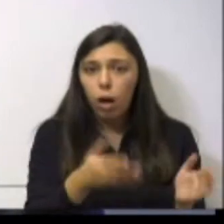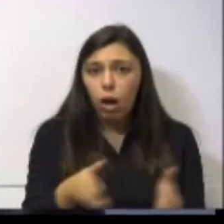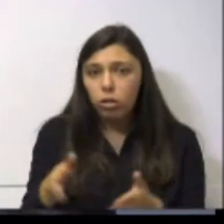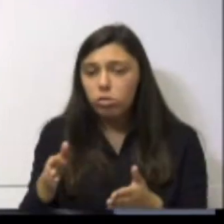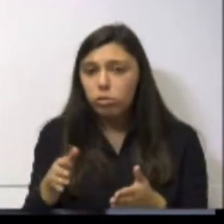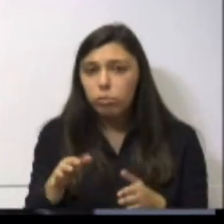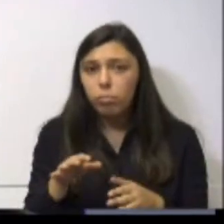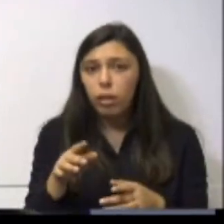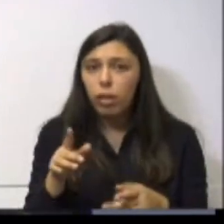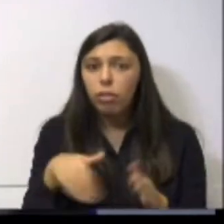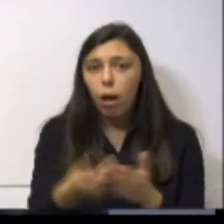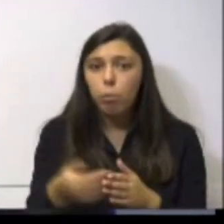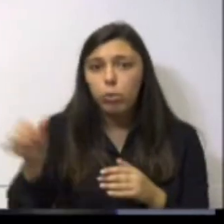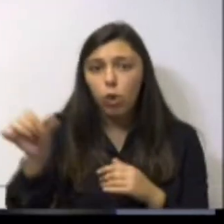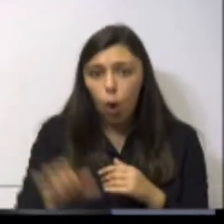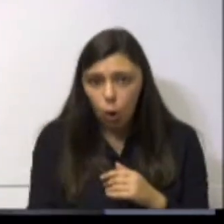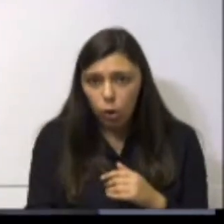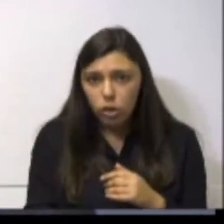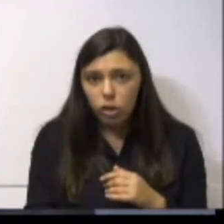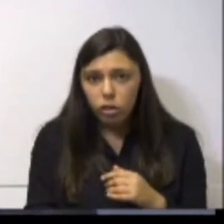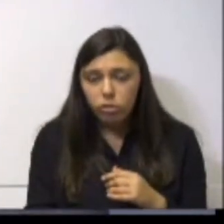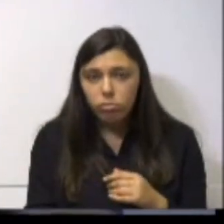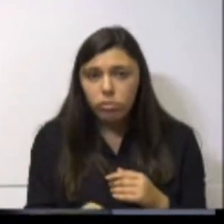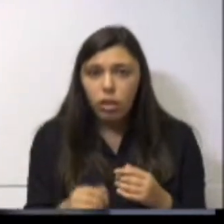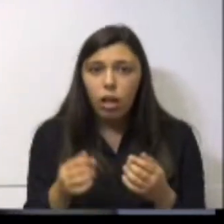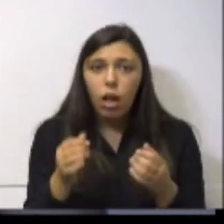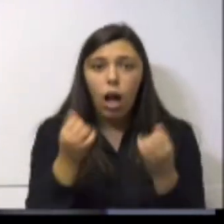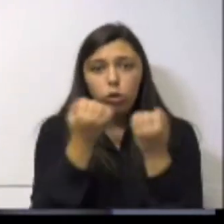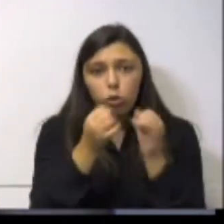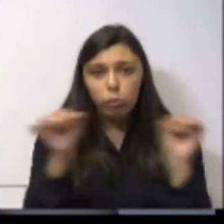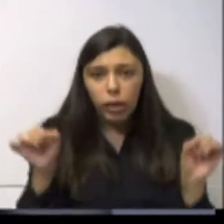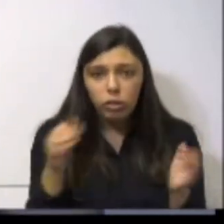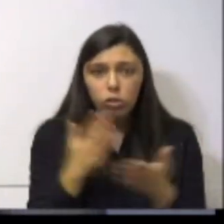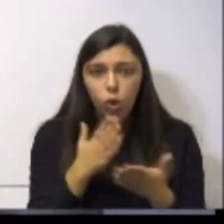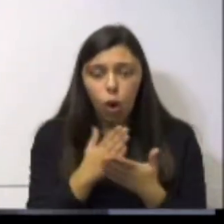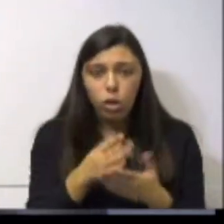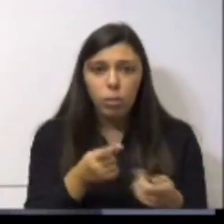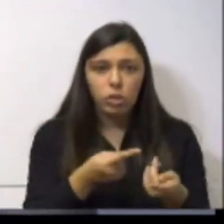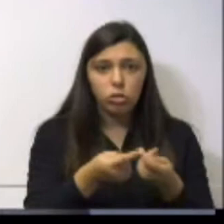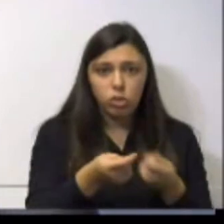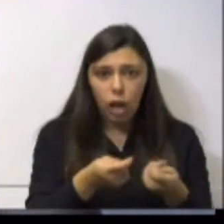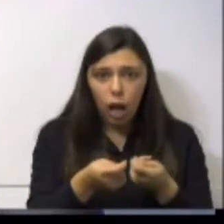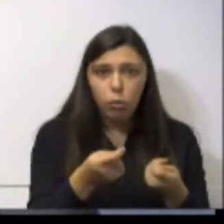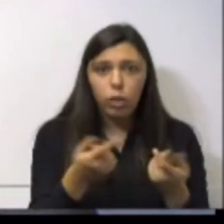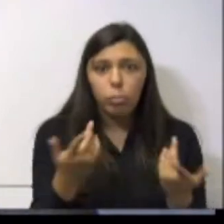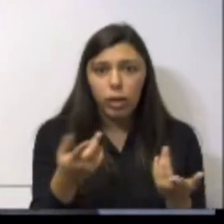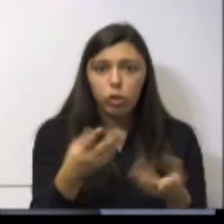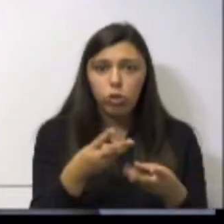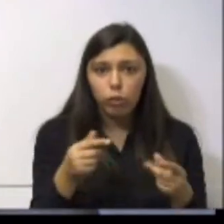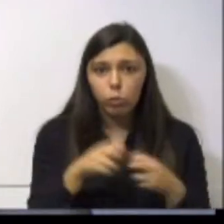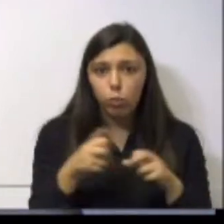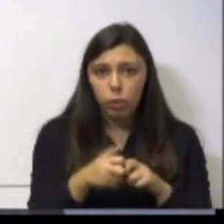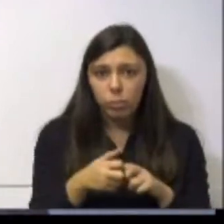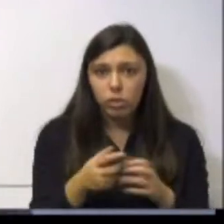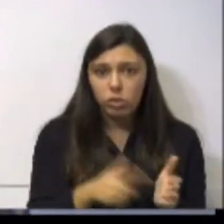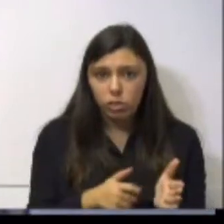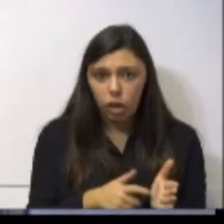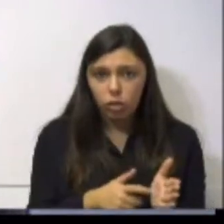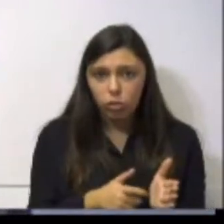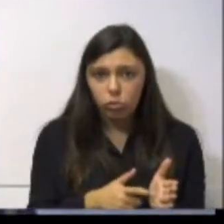ainda mais, no fundo, naturalmente, a autonomia da escola para a gestão e para resolver os problemas que são